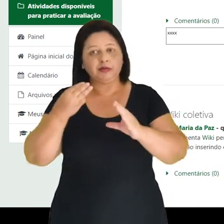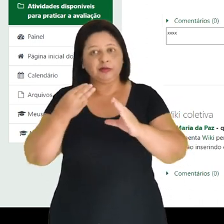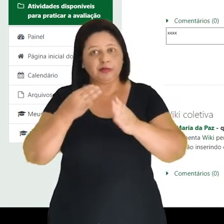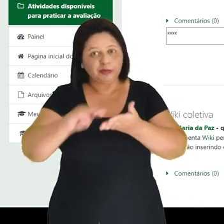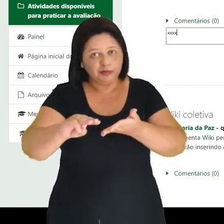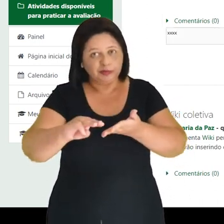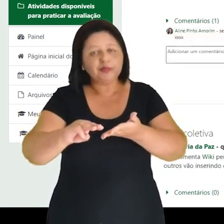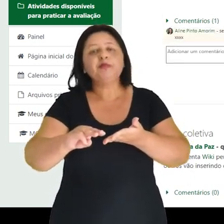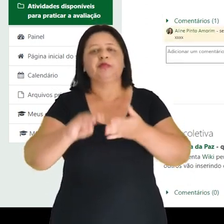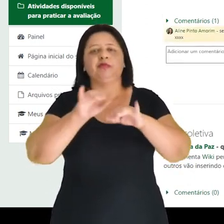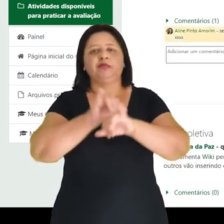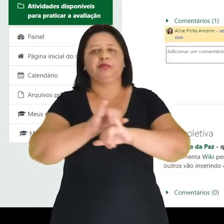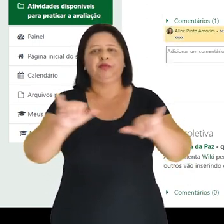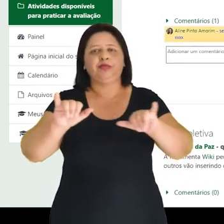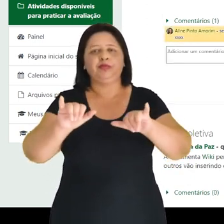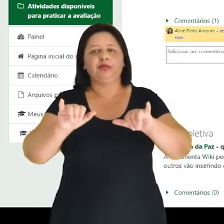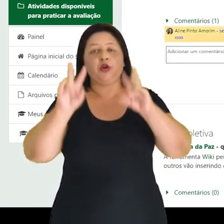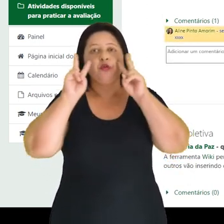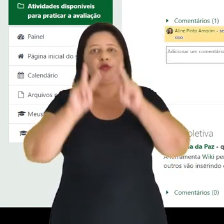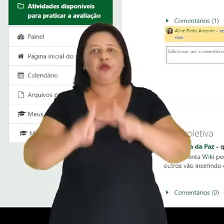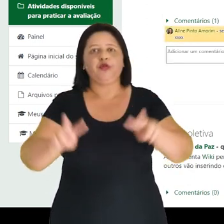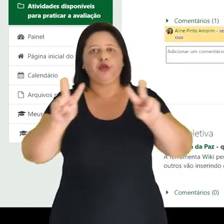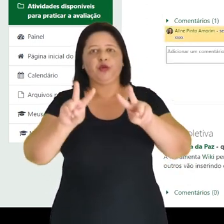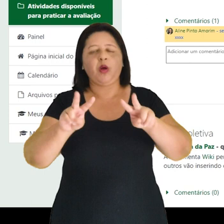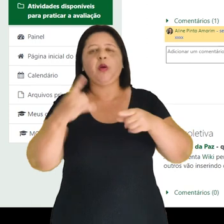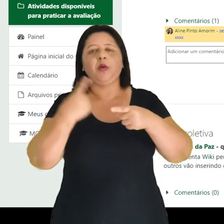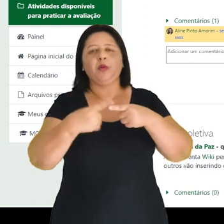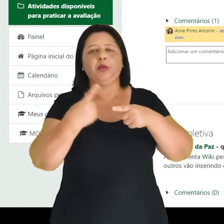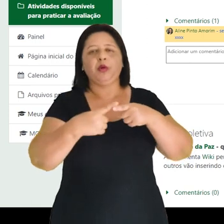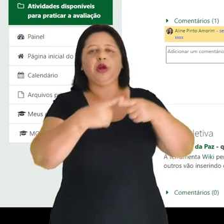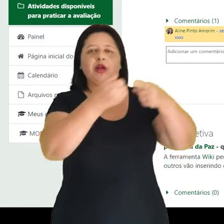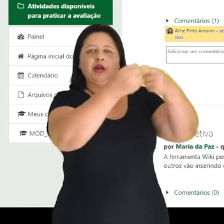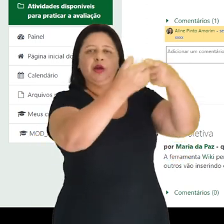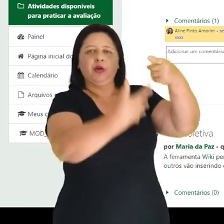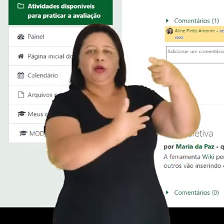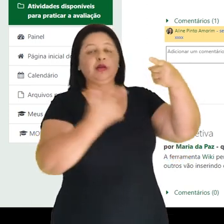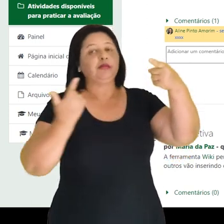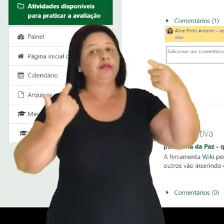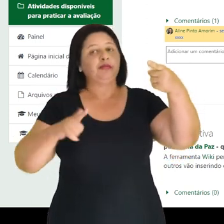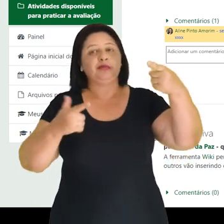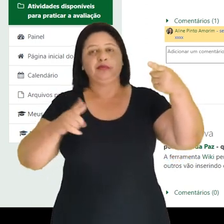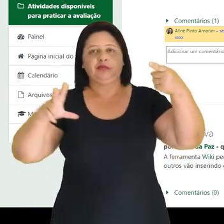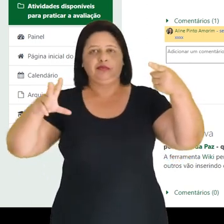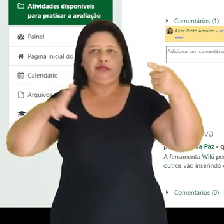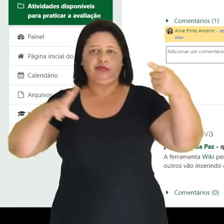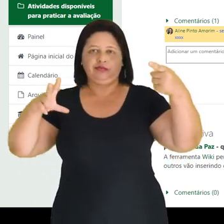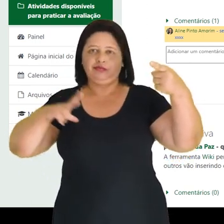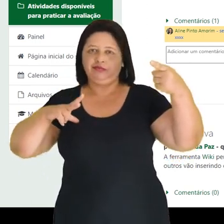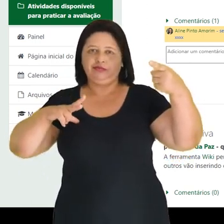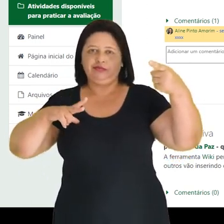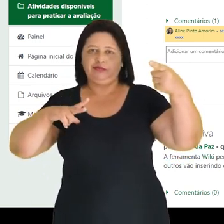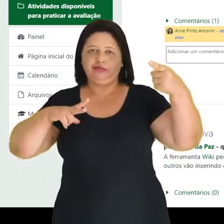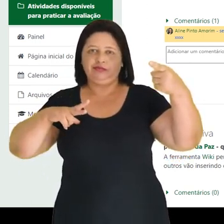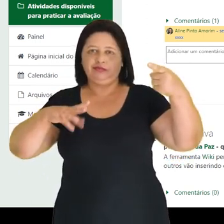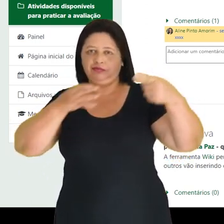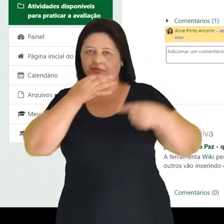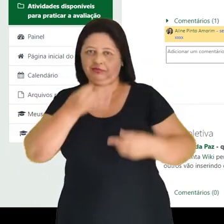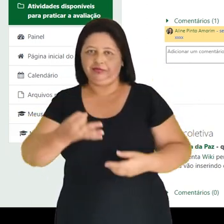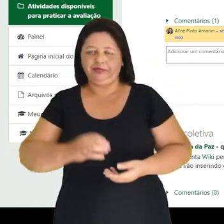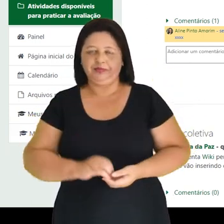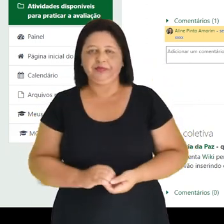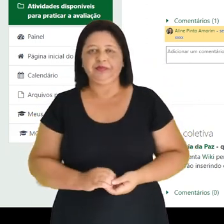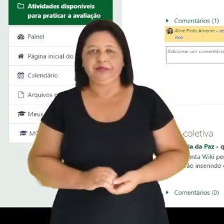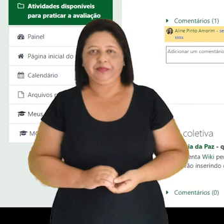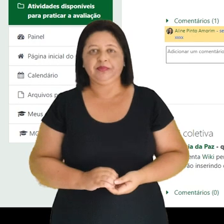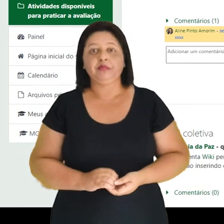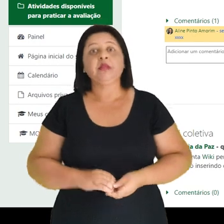aluno. Só observe que esse comentário, ele vai ficar público. No caso do glossário, não tem ainda a possibilidade de fazer comentário